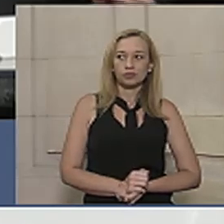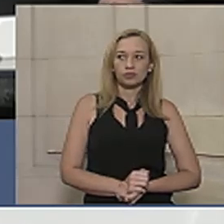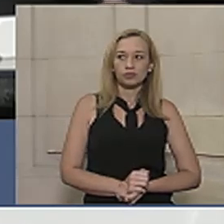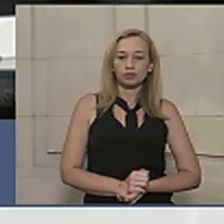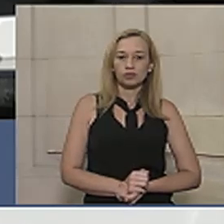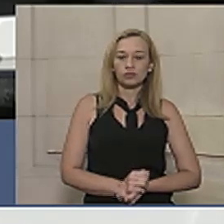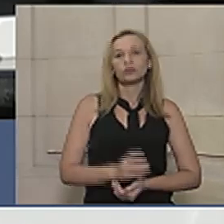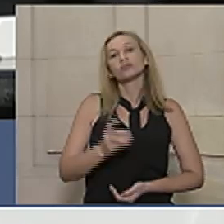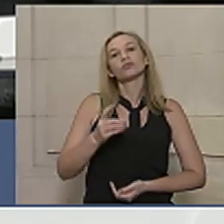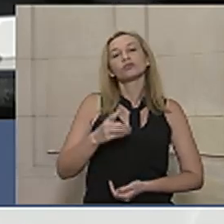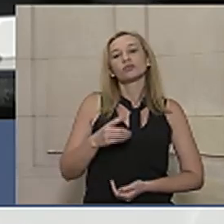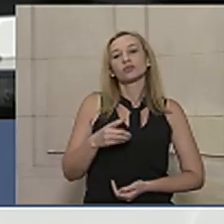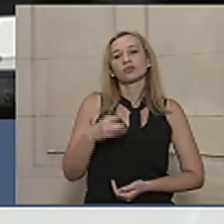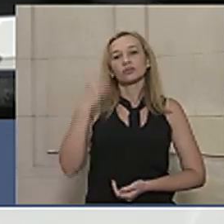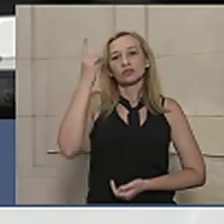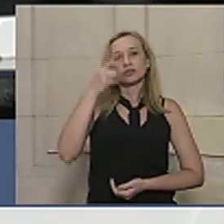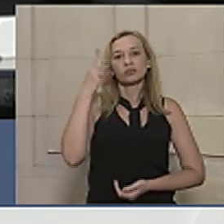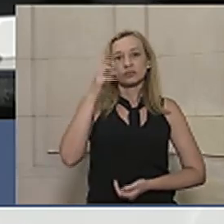Rodrigo Bacelar.